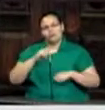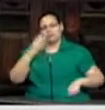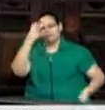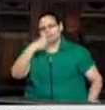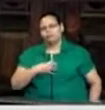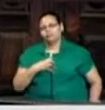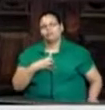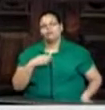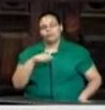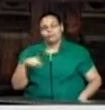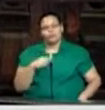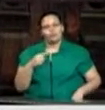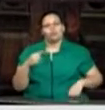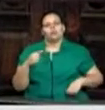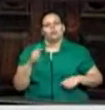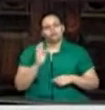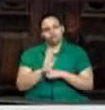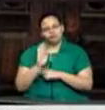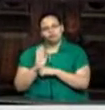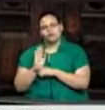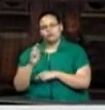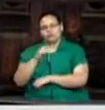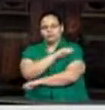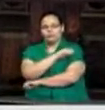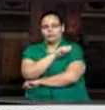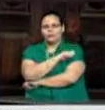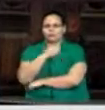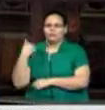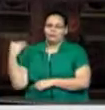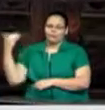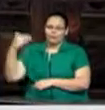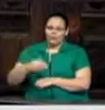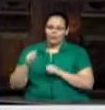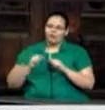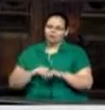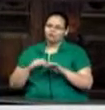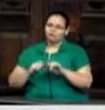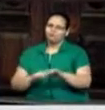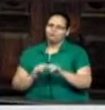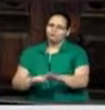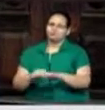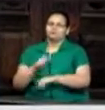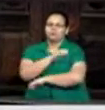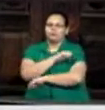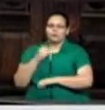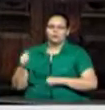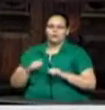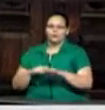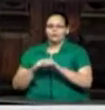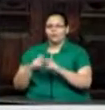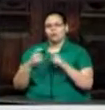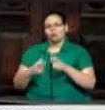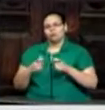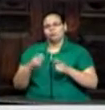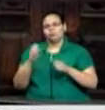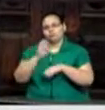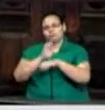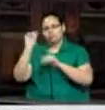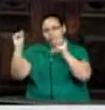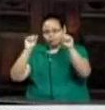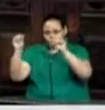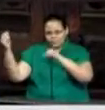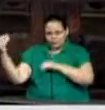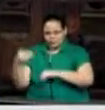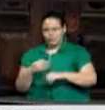gravíssimo e a nossa solidariedade aos estudantes que vieram em marcha, aos estudantes que vieram dos diferentes pontos desse estado